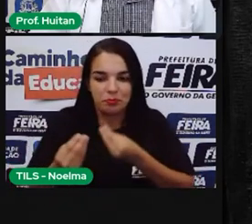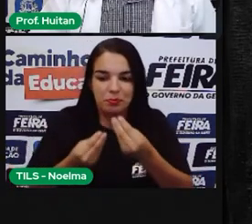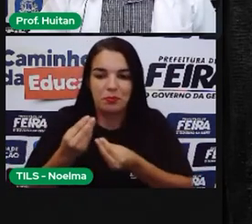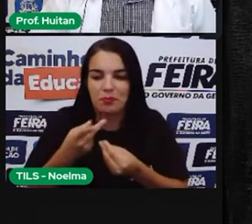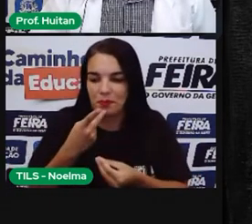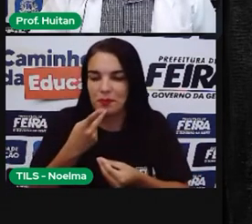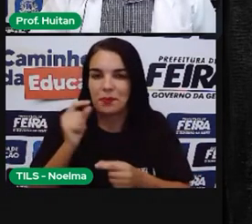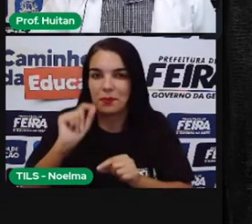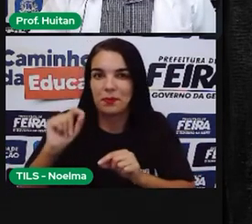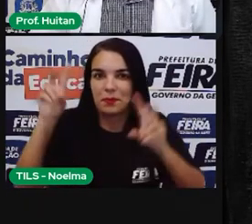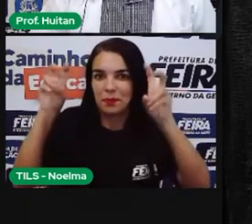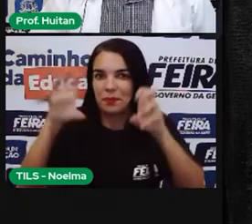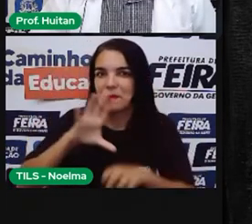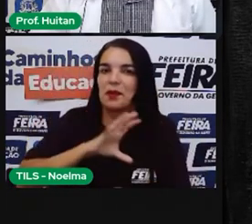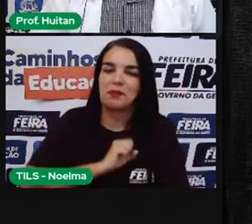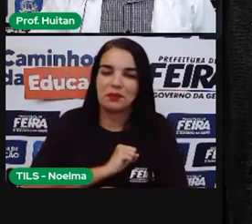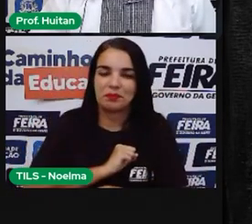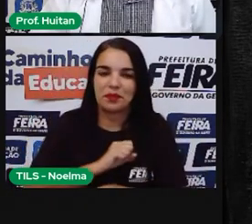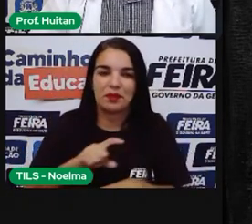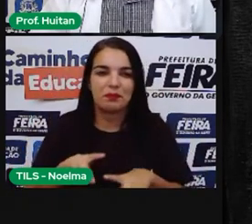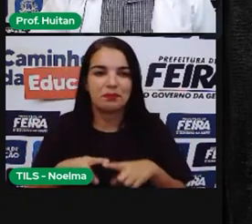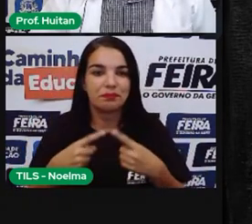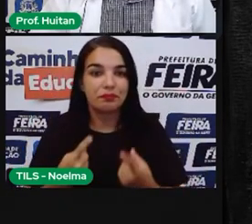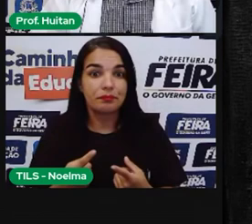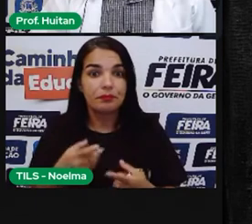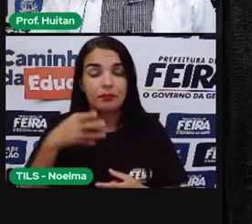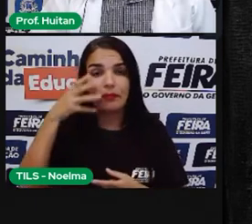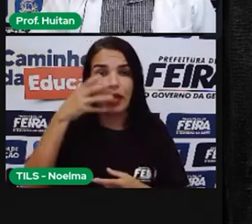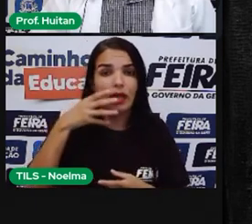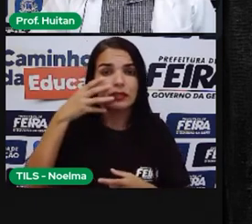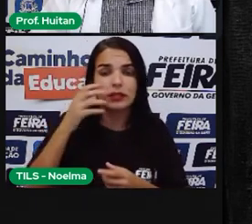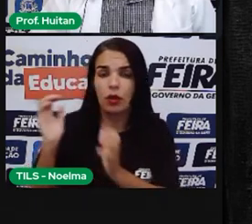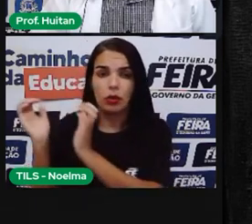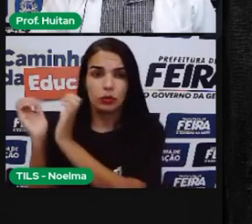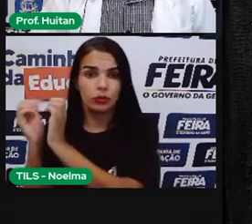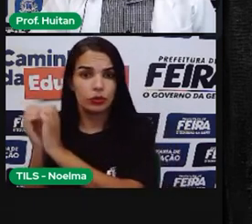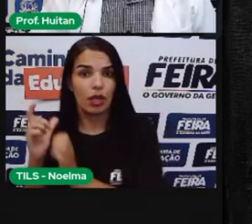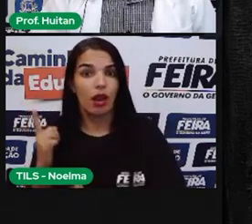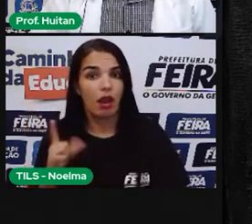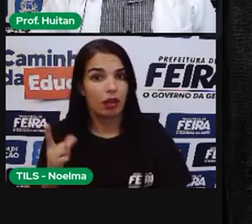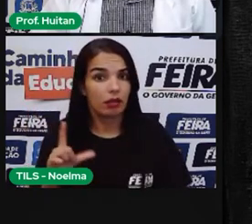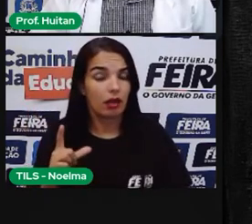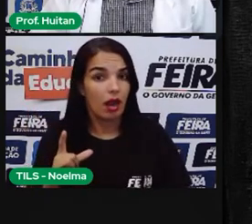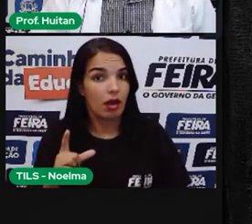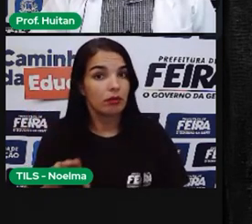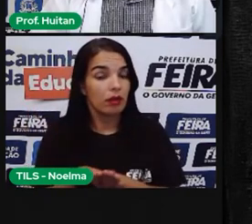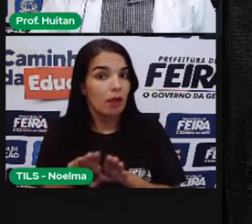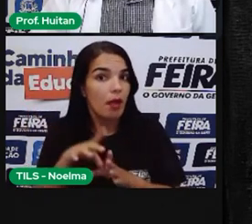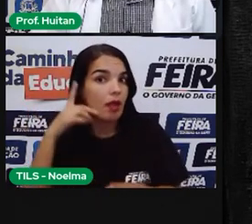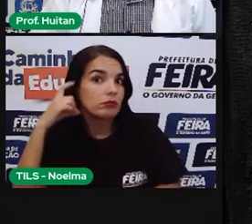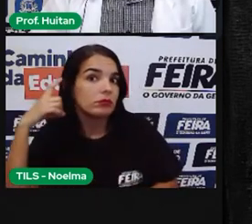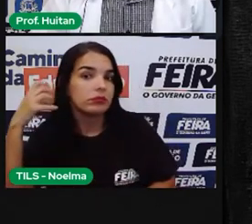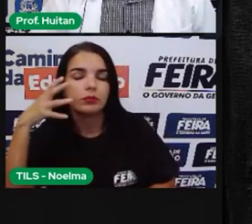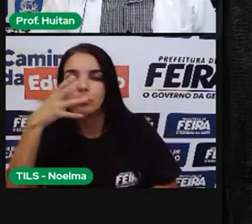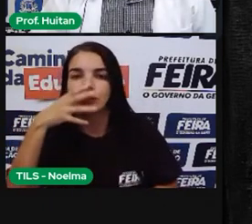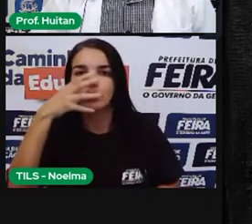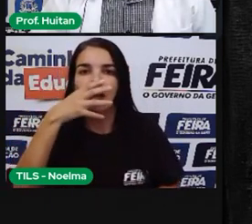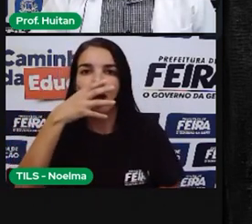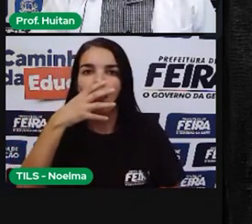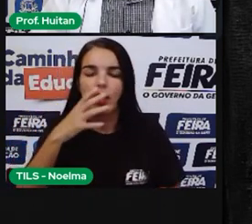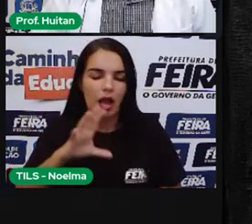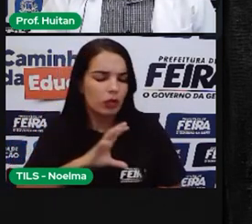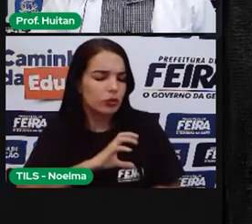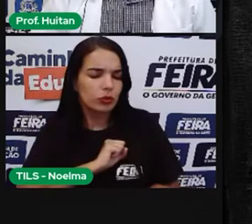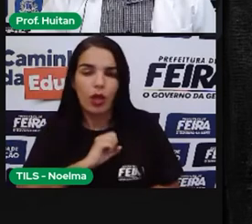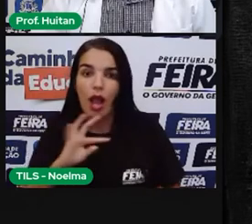diversas formas sobre o amor. Então, a canção é um gênero literário e musical que encanta a todos. A canção